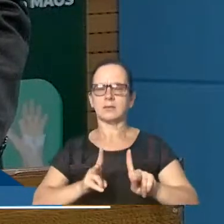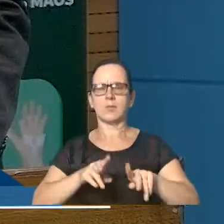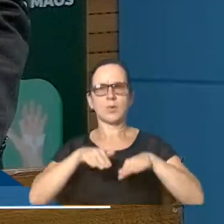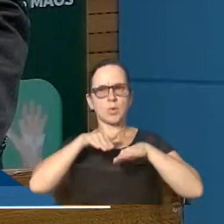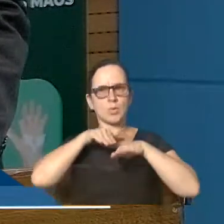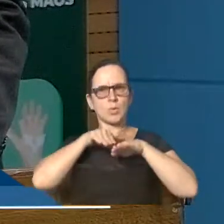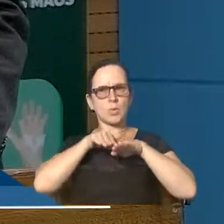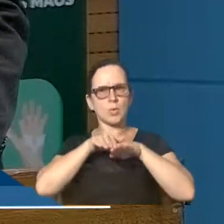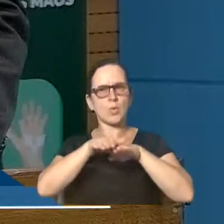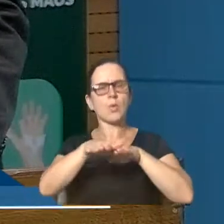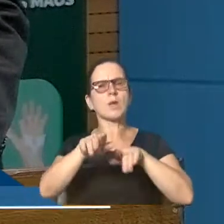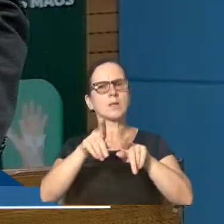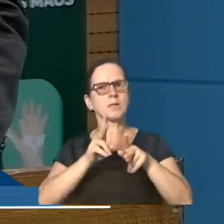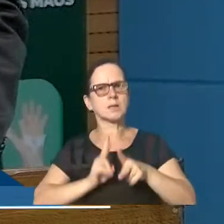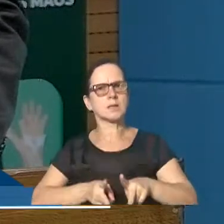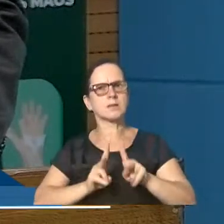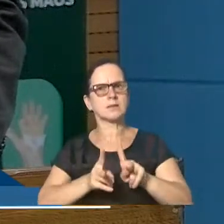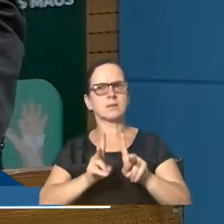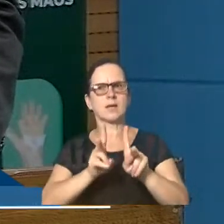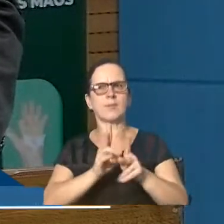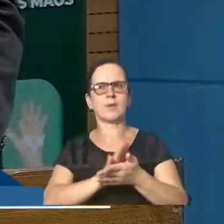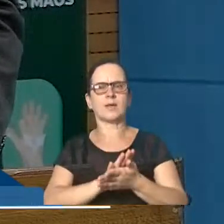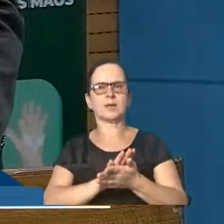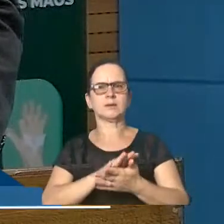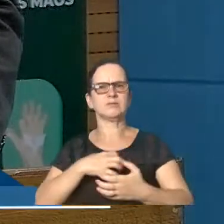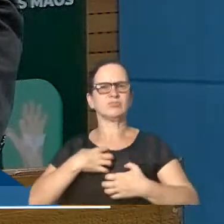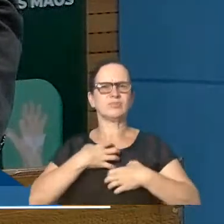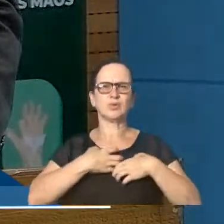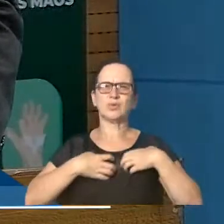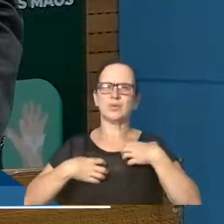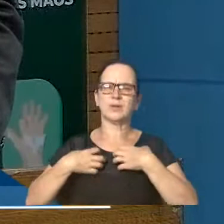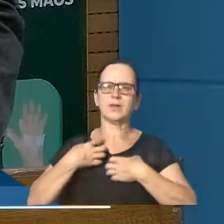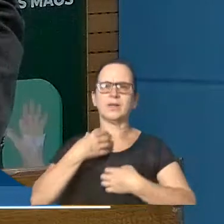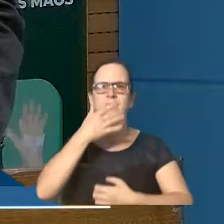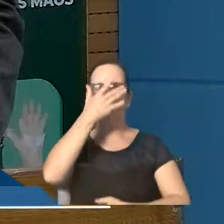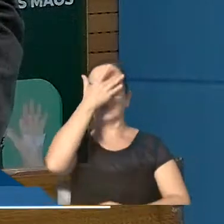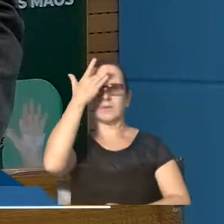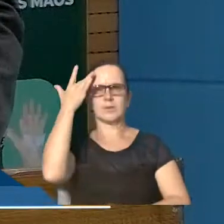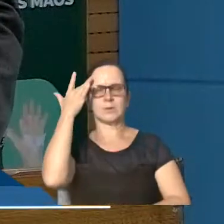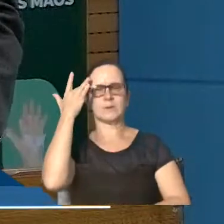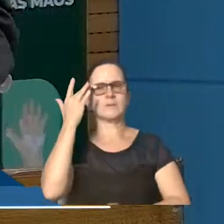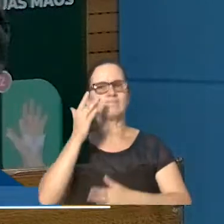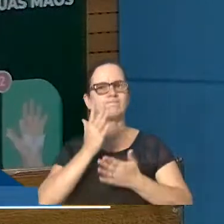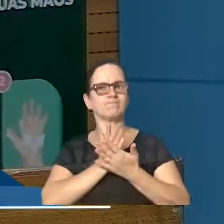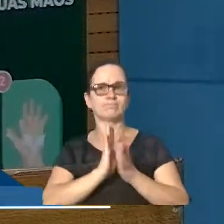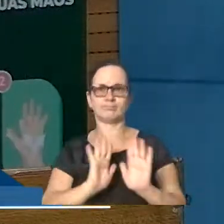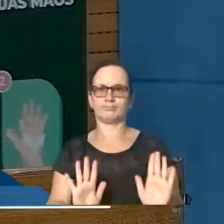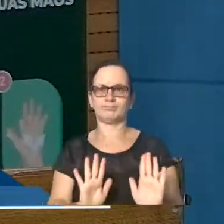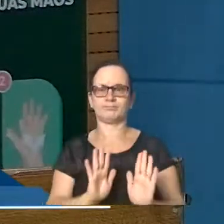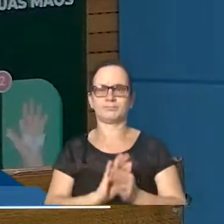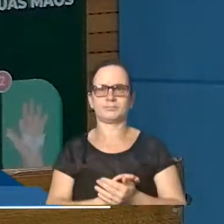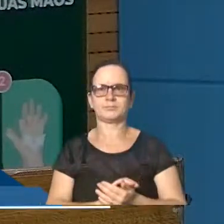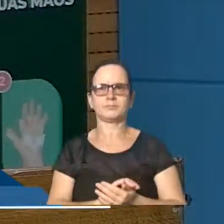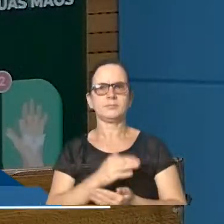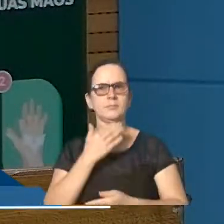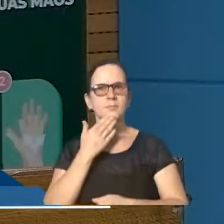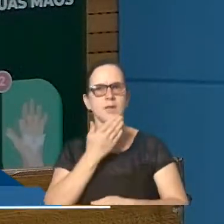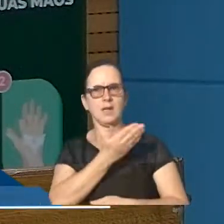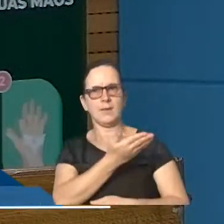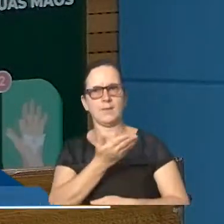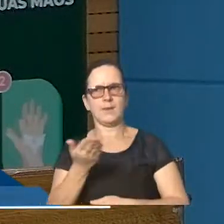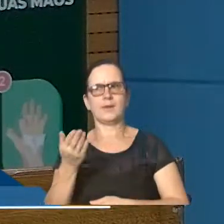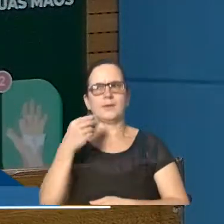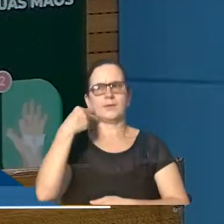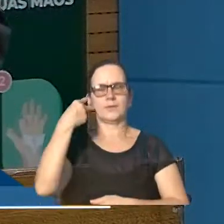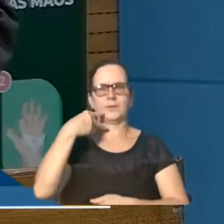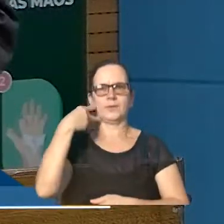que seja planejada para que essa agonia acabe daquela população. Então, peço que os nobres